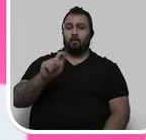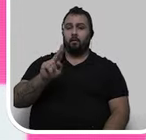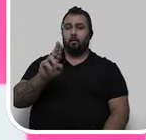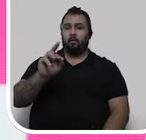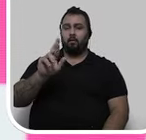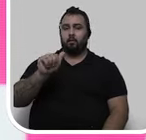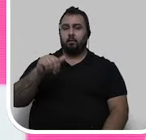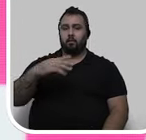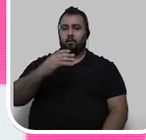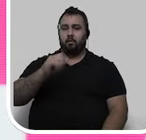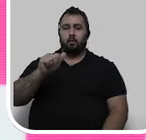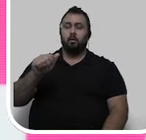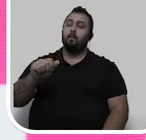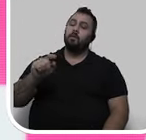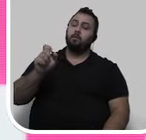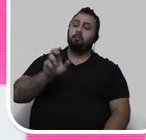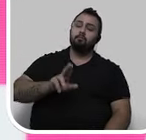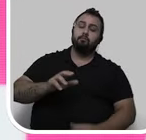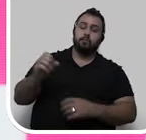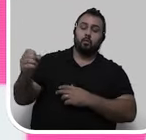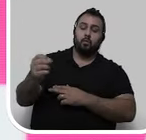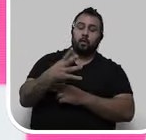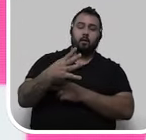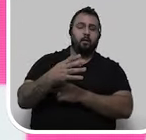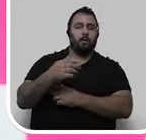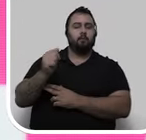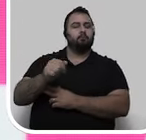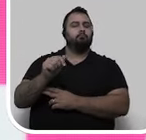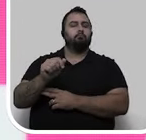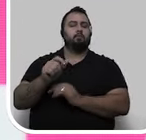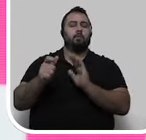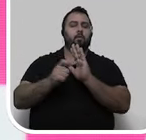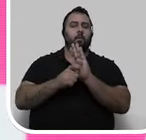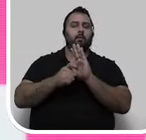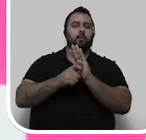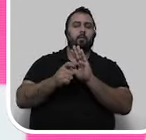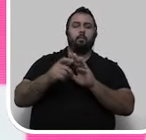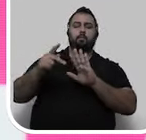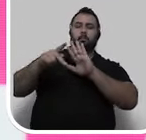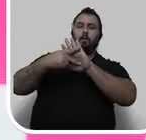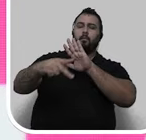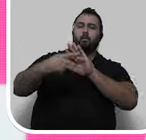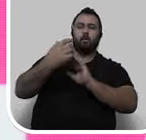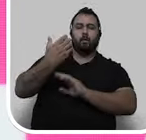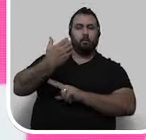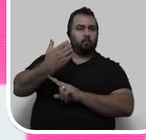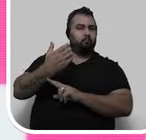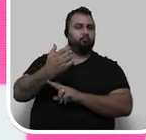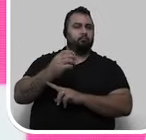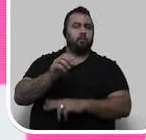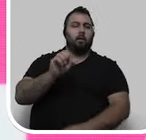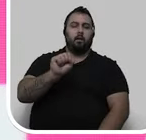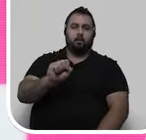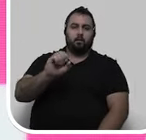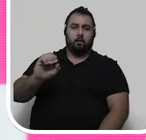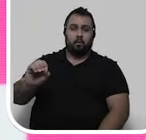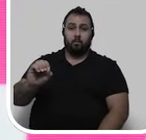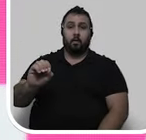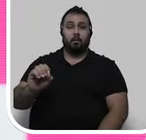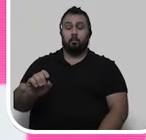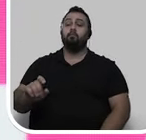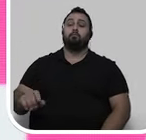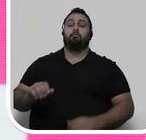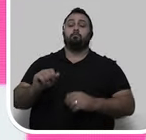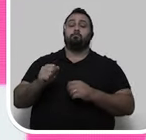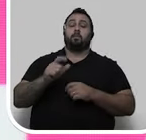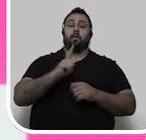do sistema operacional do seu celular, atualizar os aplicativos, são coisas básicas quem faz o básico bem feito pode sofrer um